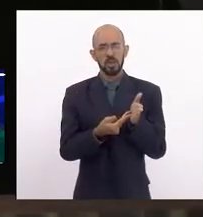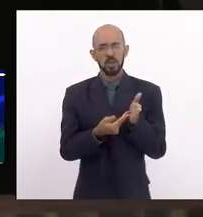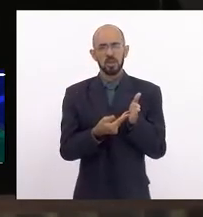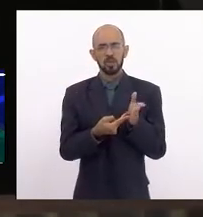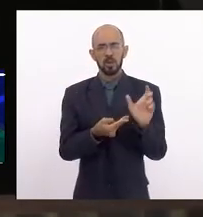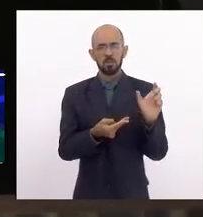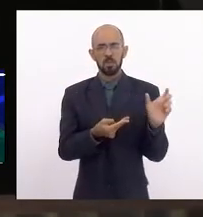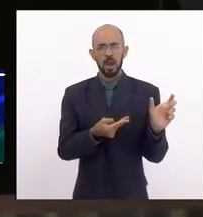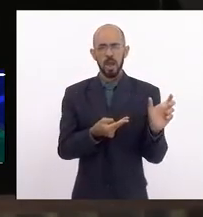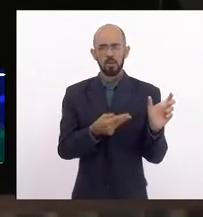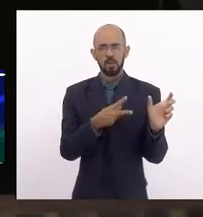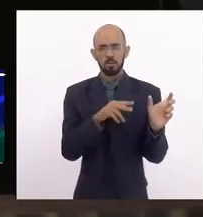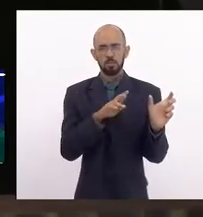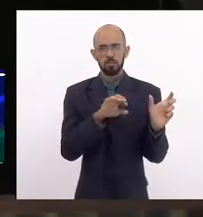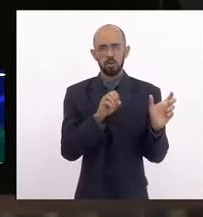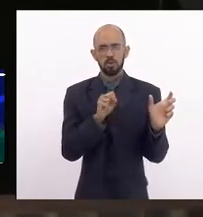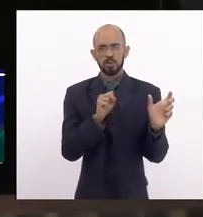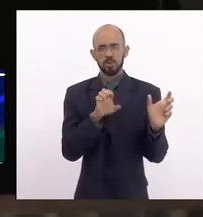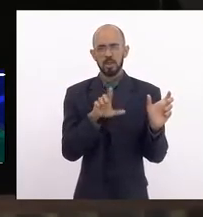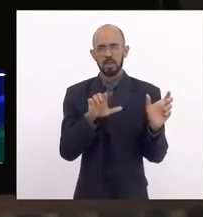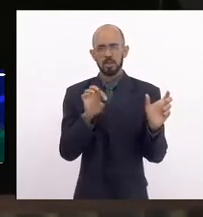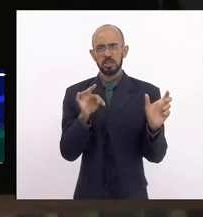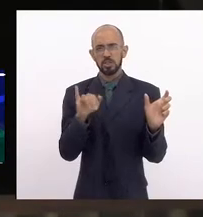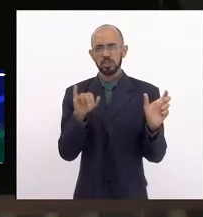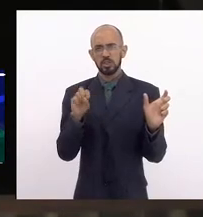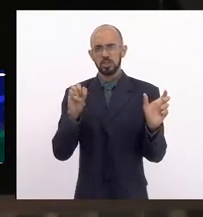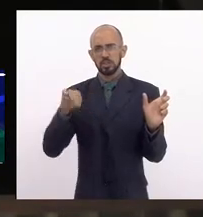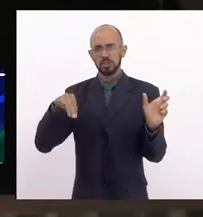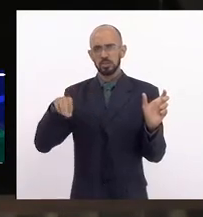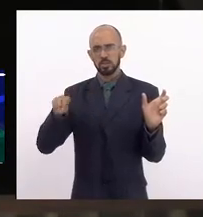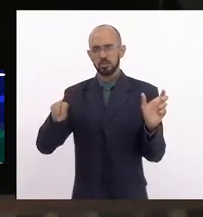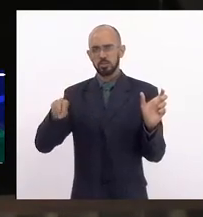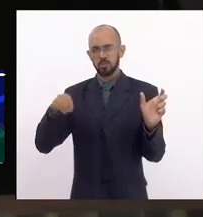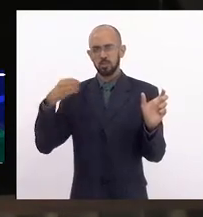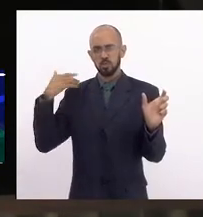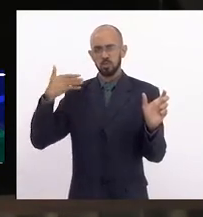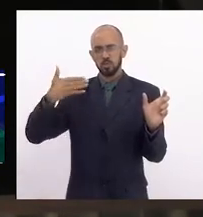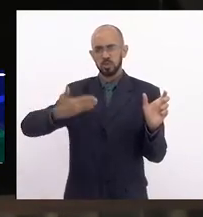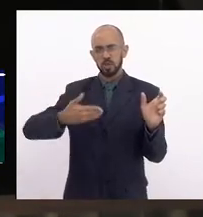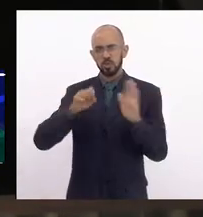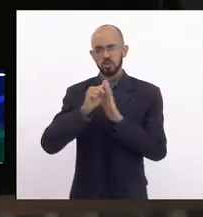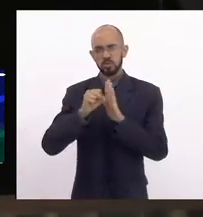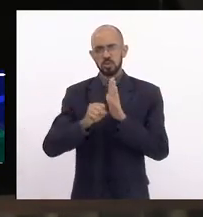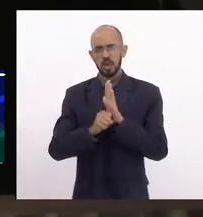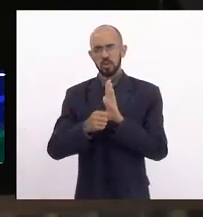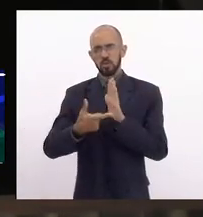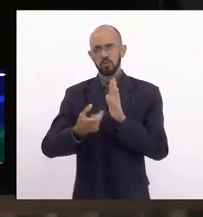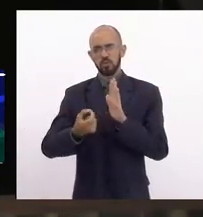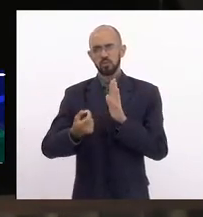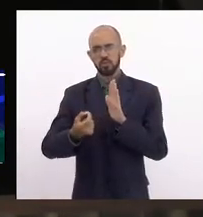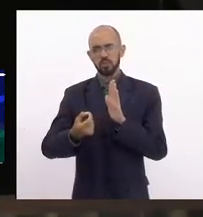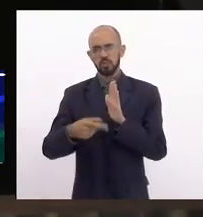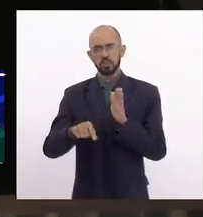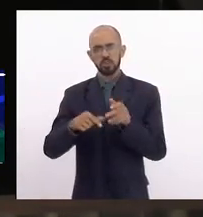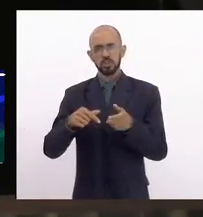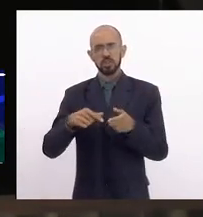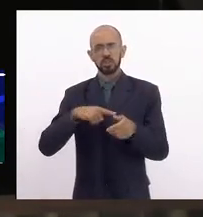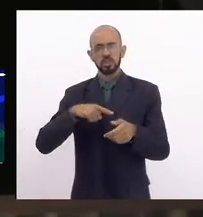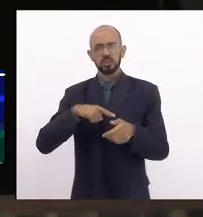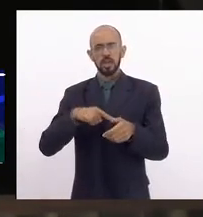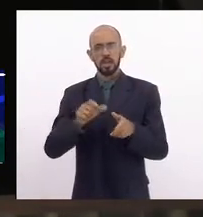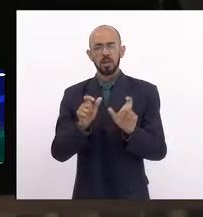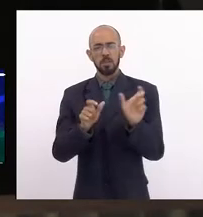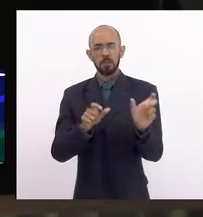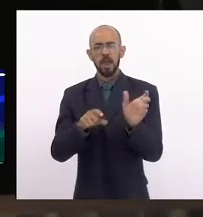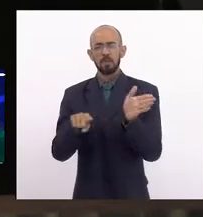vocábulo proselitismo recebeu nos últimos anos do século 20 uma secção negativa